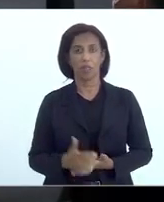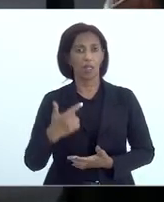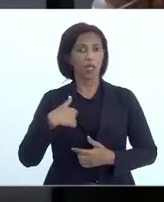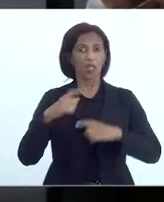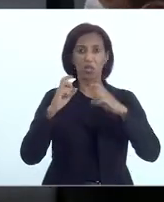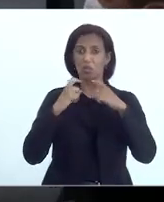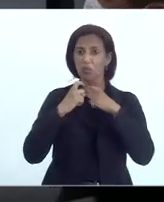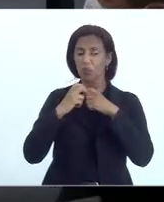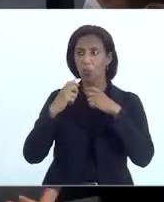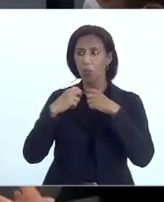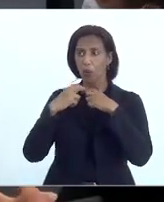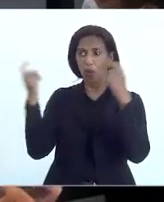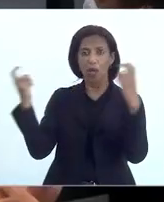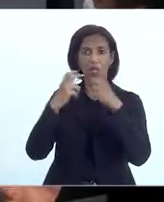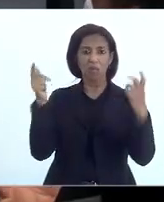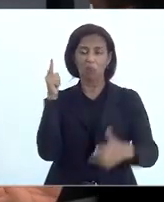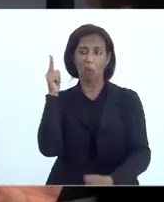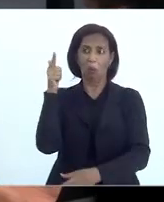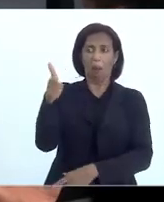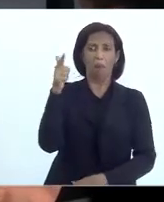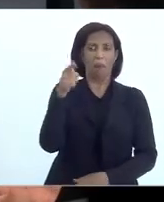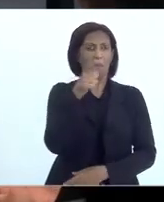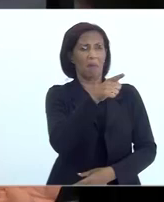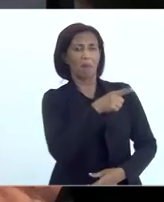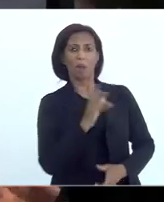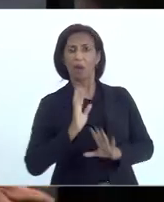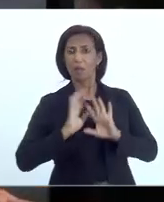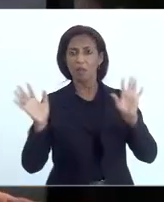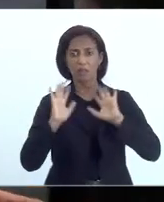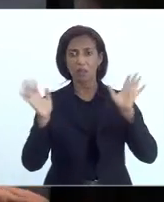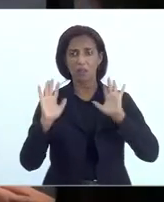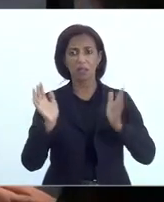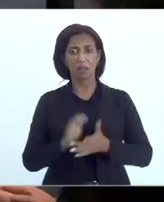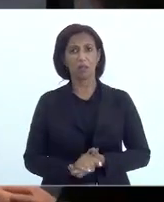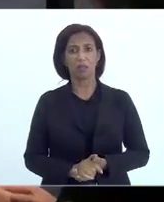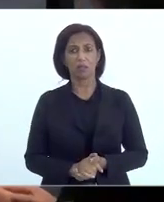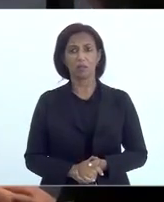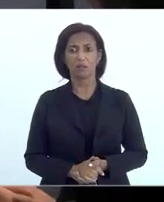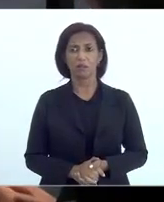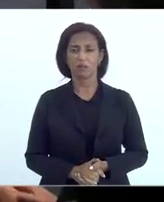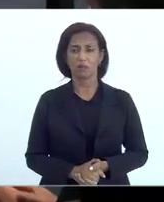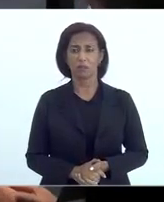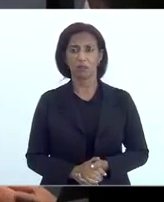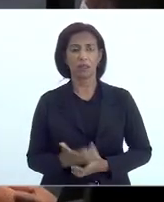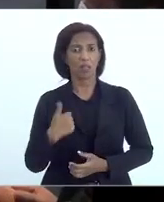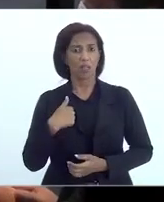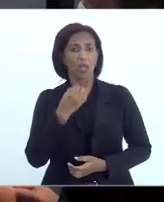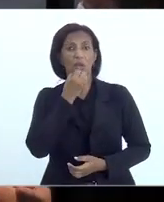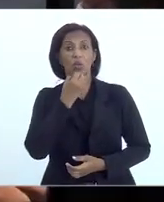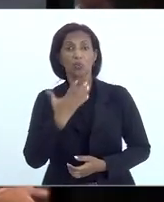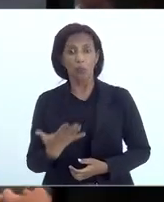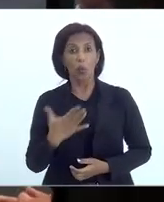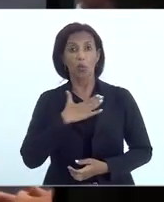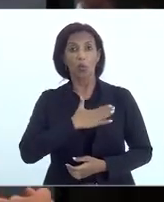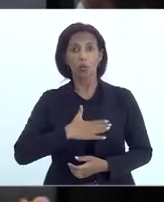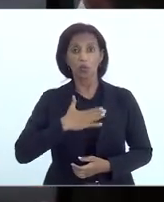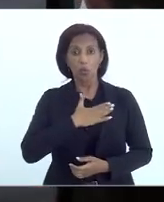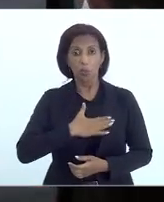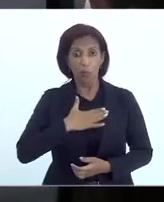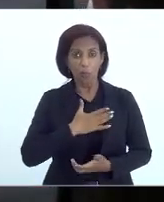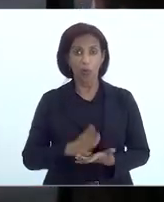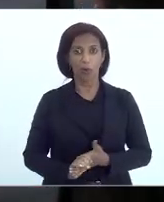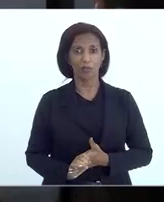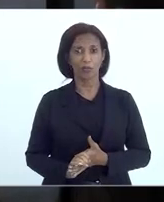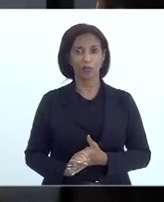não foi com gritaria não foi podada cara porque eu gosto disso eu gosto de briga eu gosto de briga Deputado eu sou bom de eu gosto não sou bom de